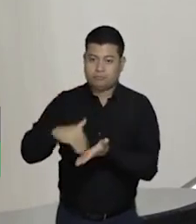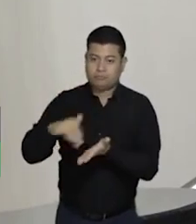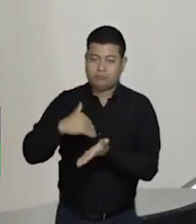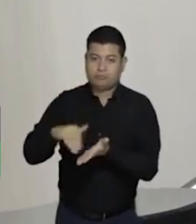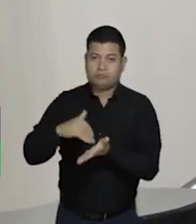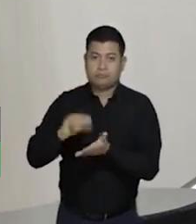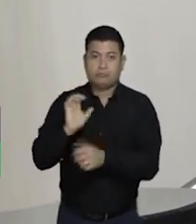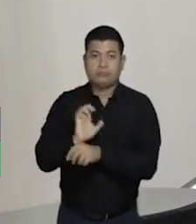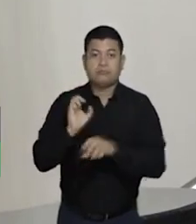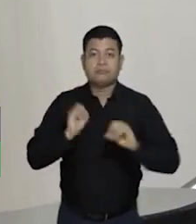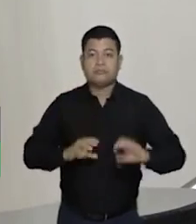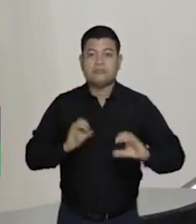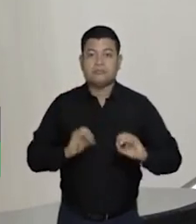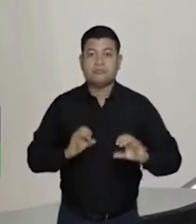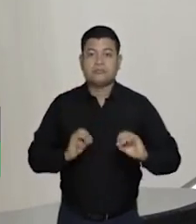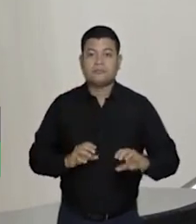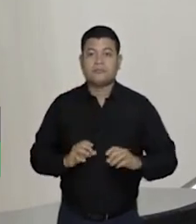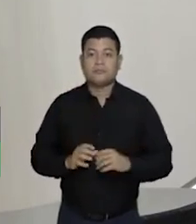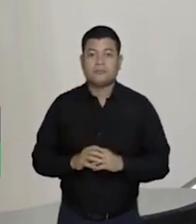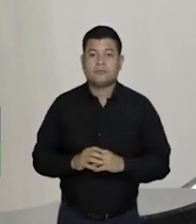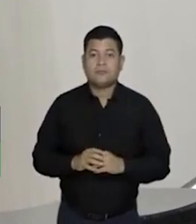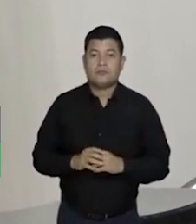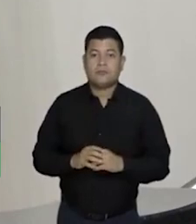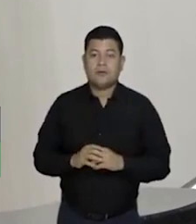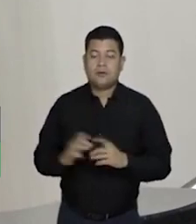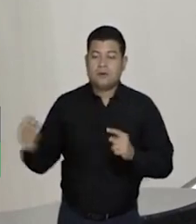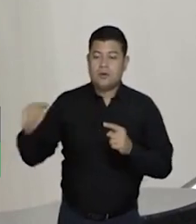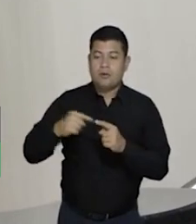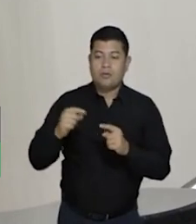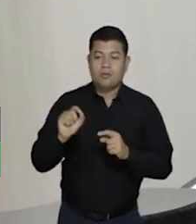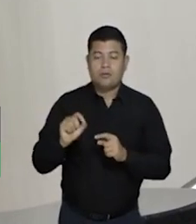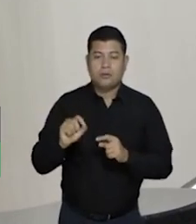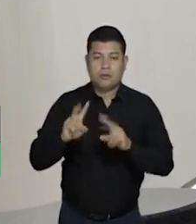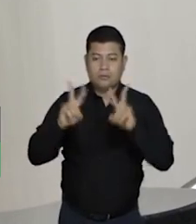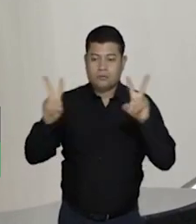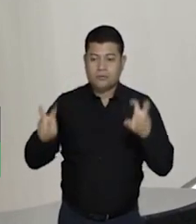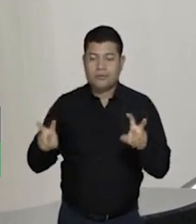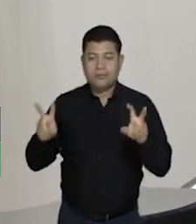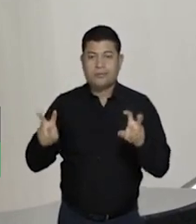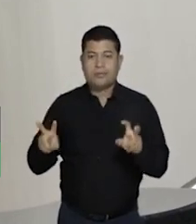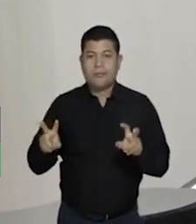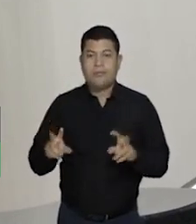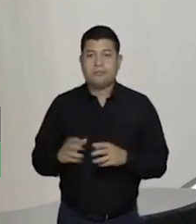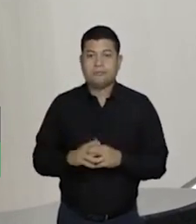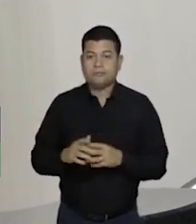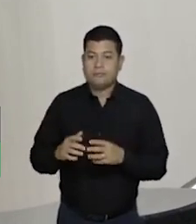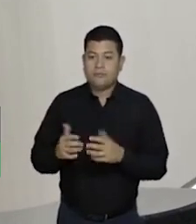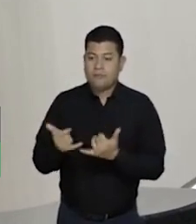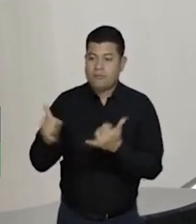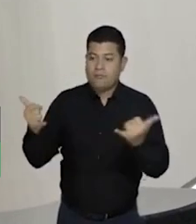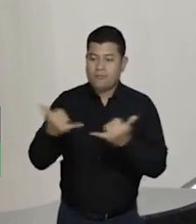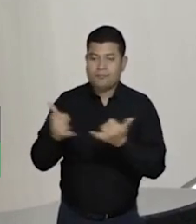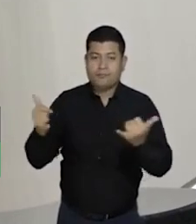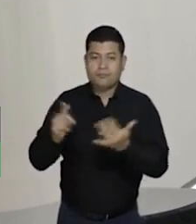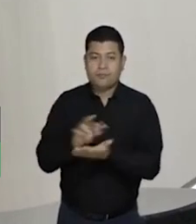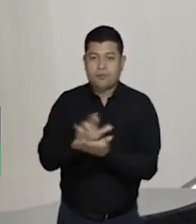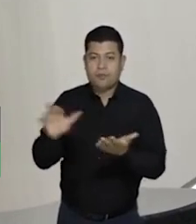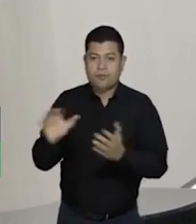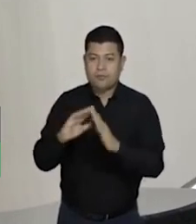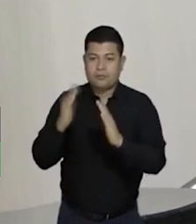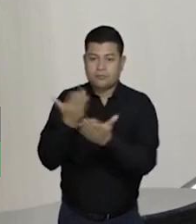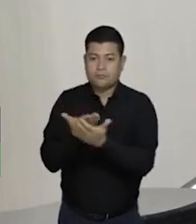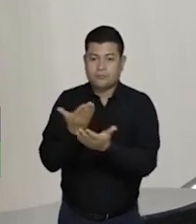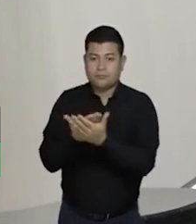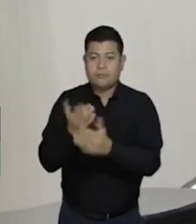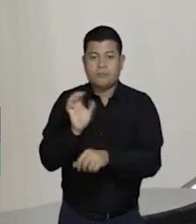da Educação abordando especificamente a questão da situação elétrica das escolas estaduais